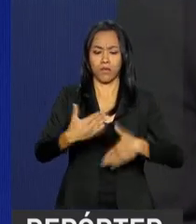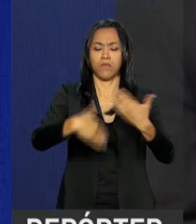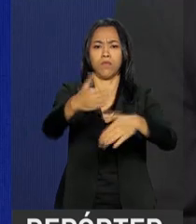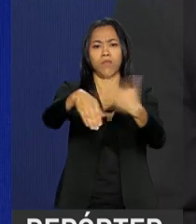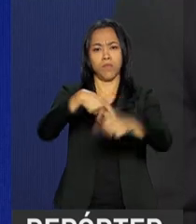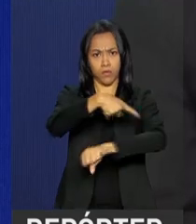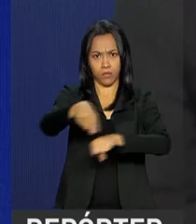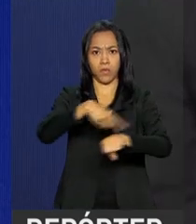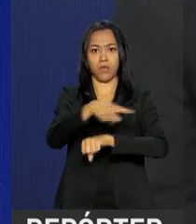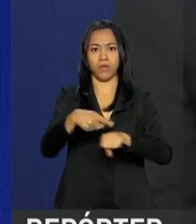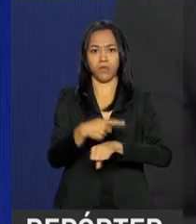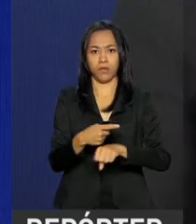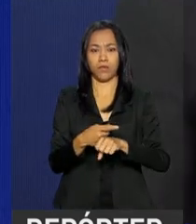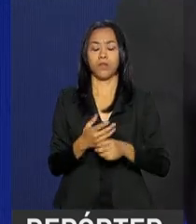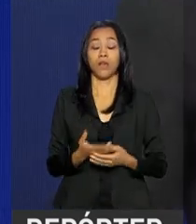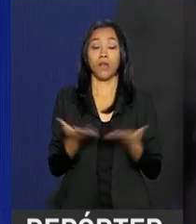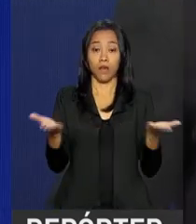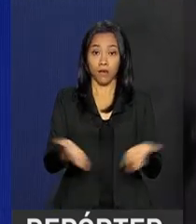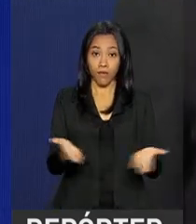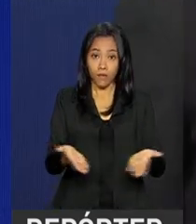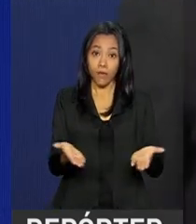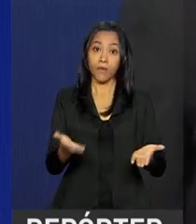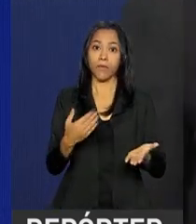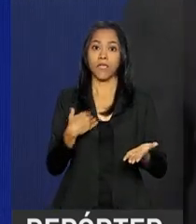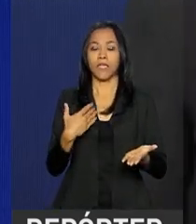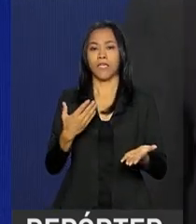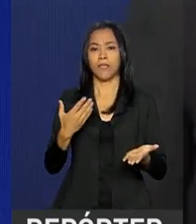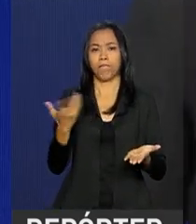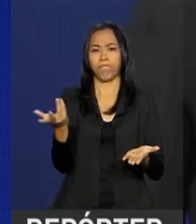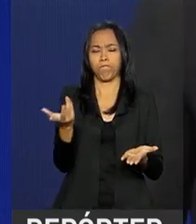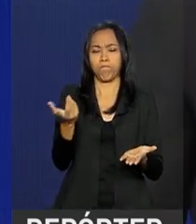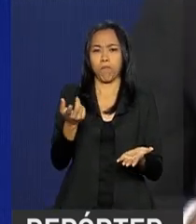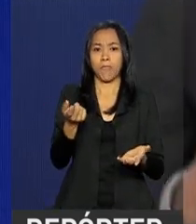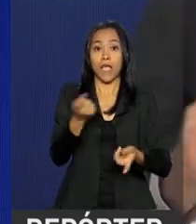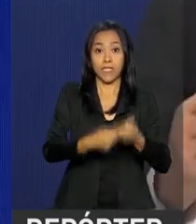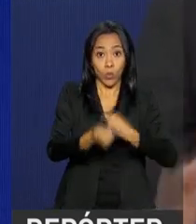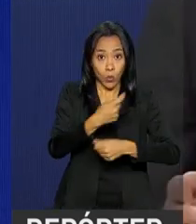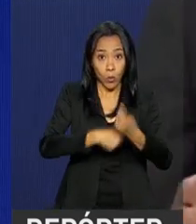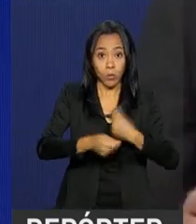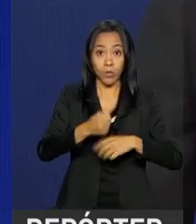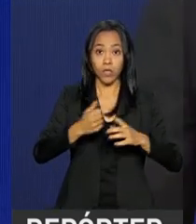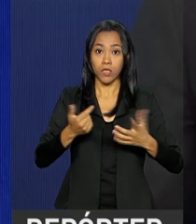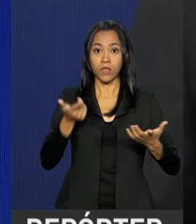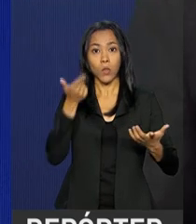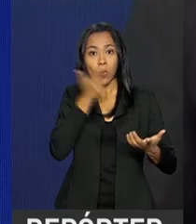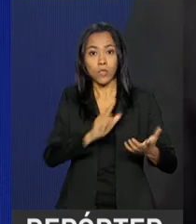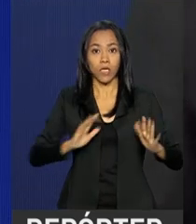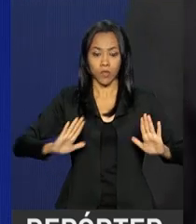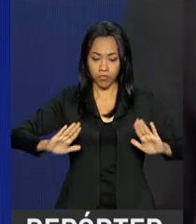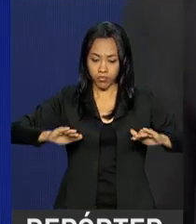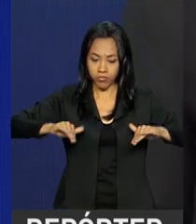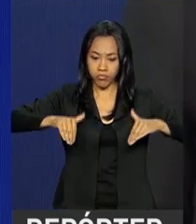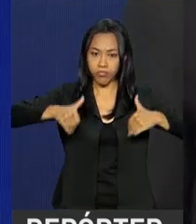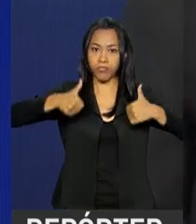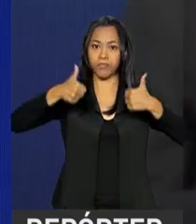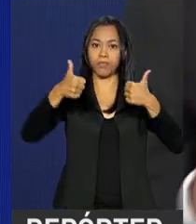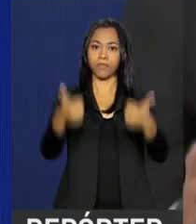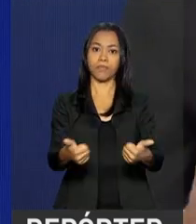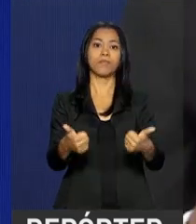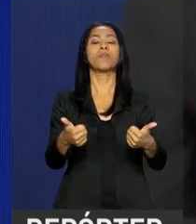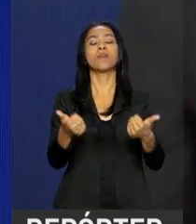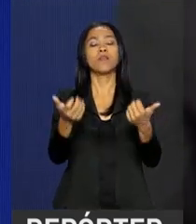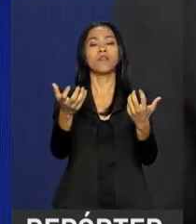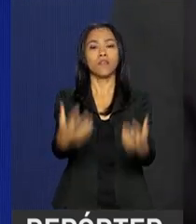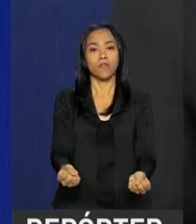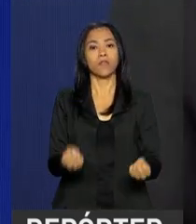desenvolvimento. Agora, que as grandes economias voltam a crescer simultaneamente, estamos dando e